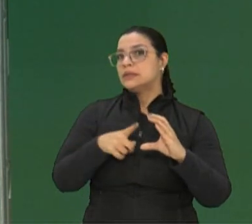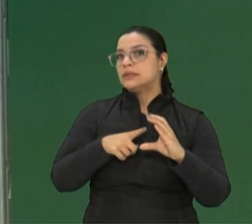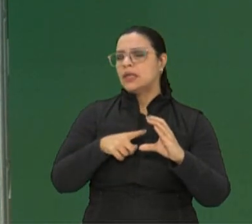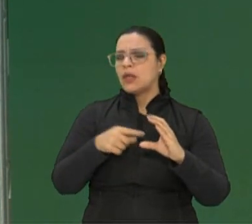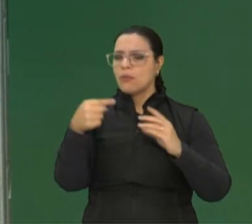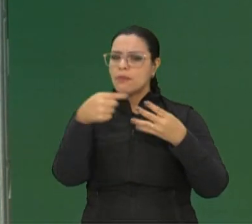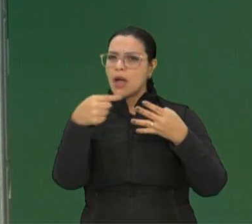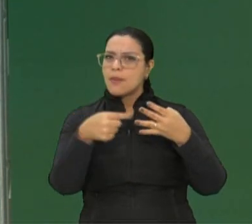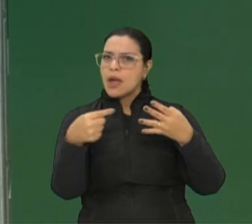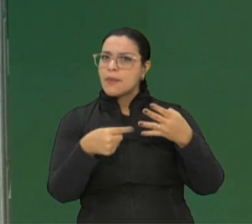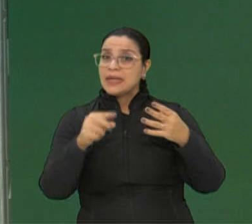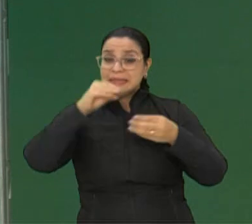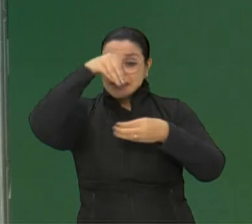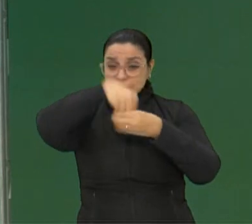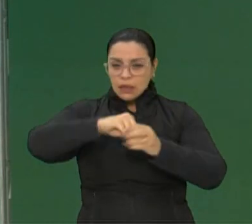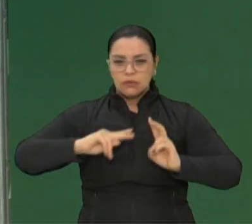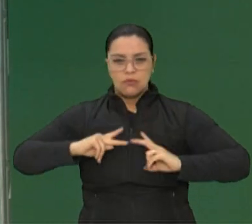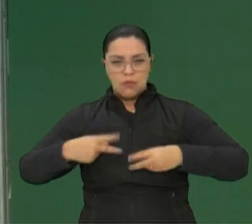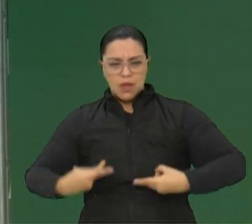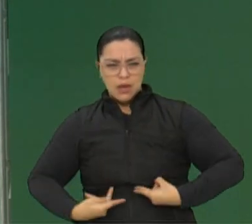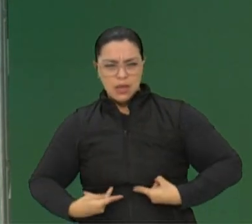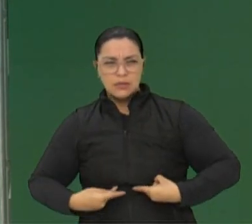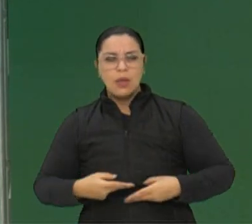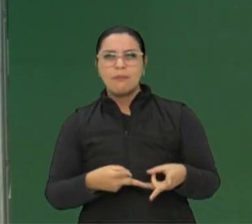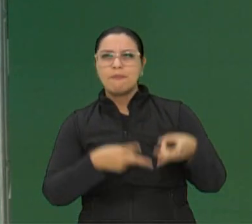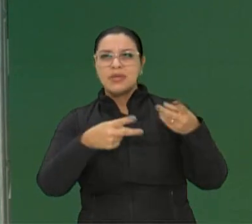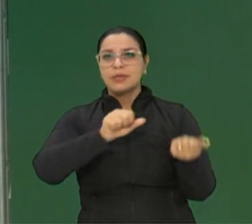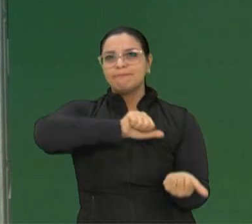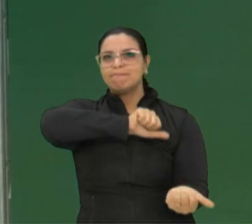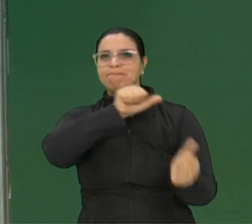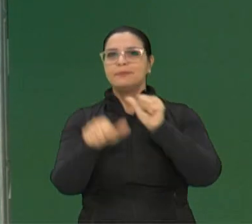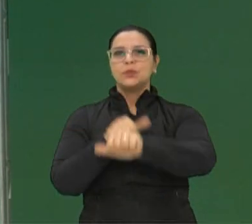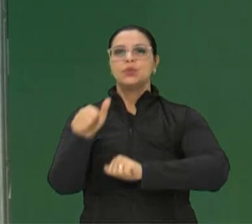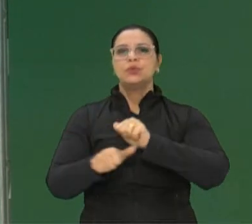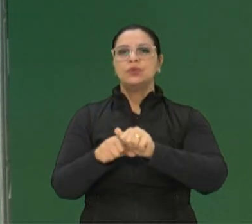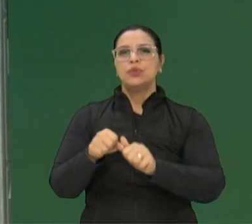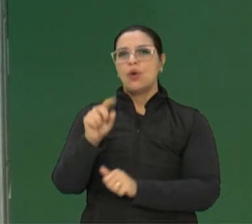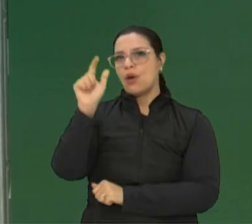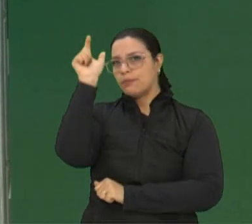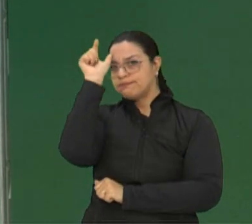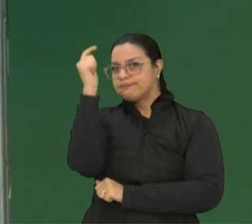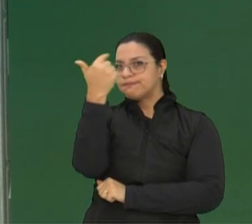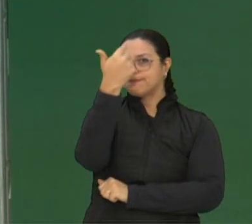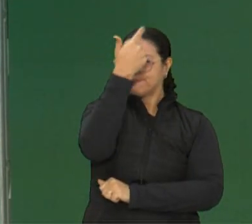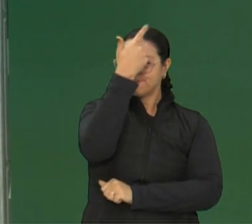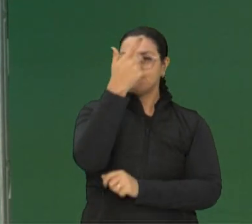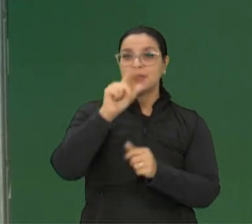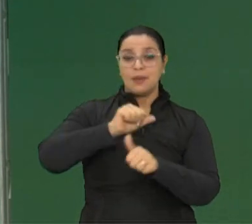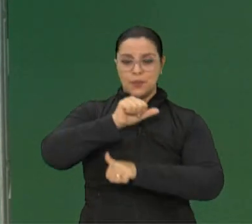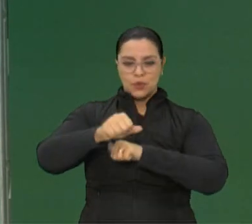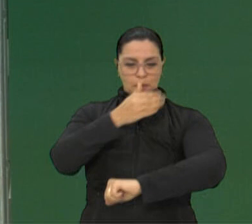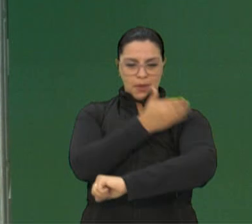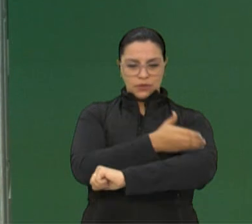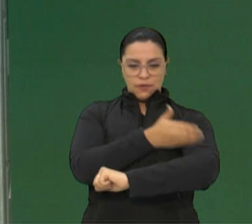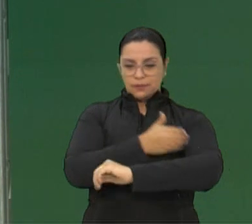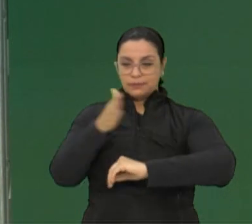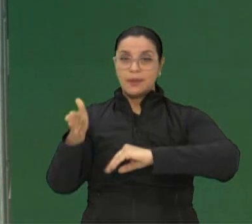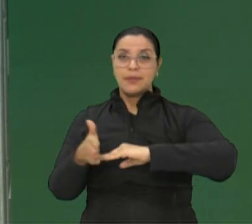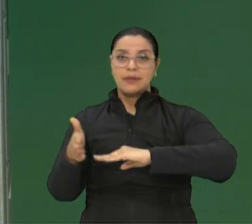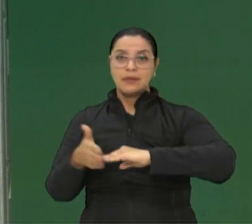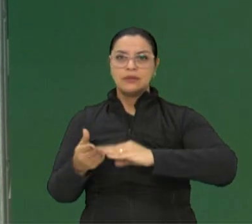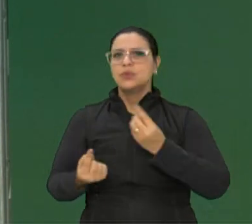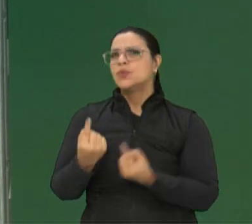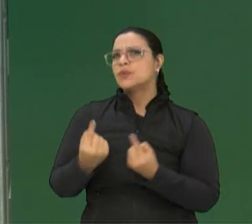está presente no humanismo que vai levar a uma mudança de pensamento do medieval para a modernidade,